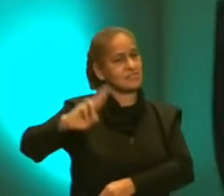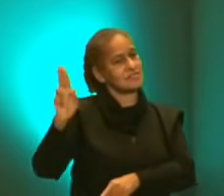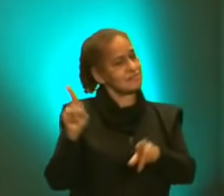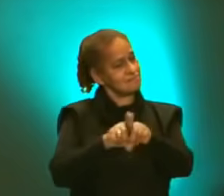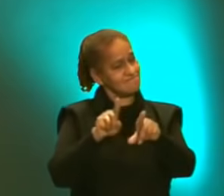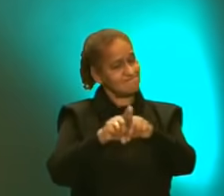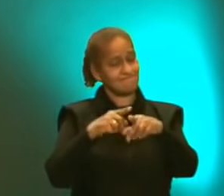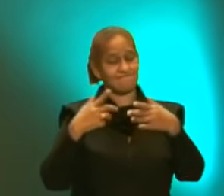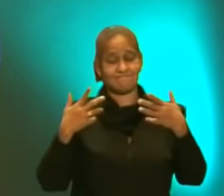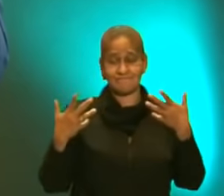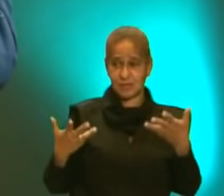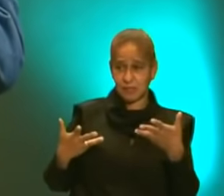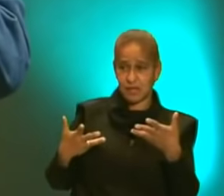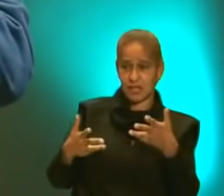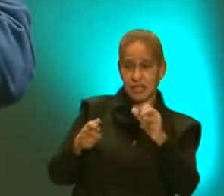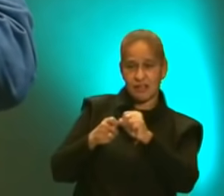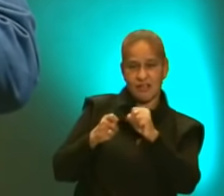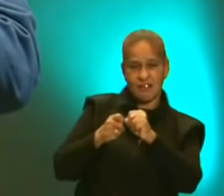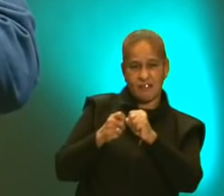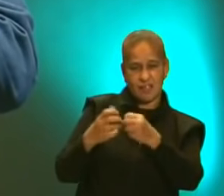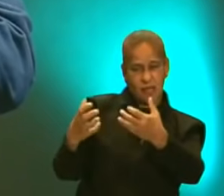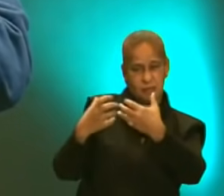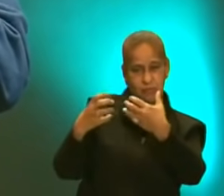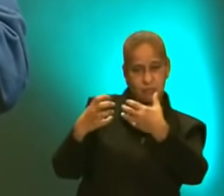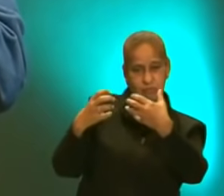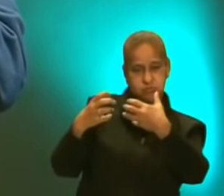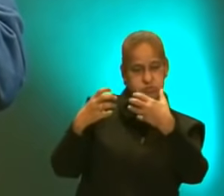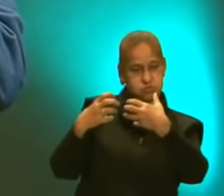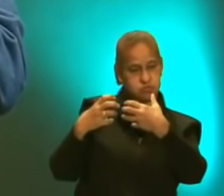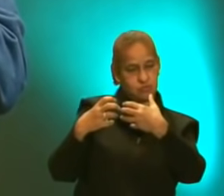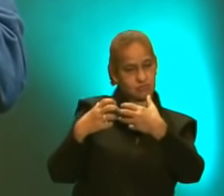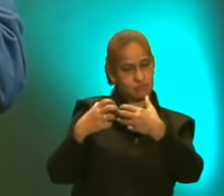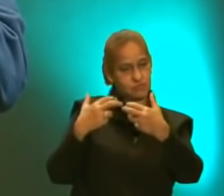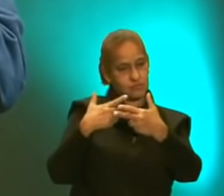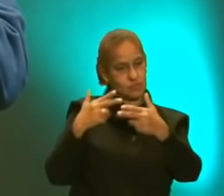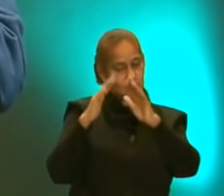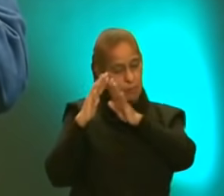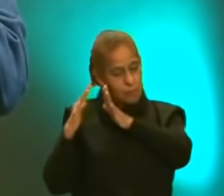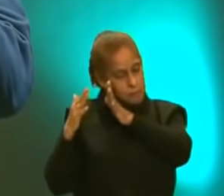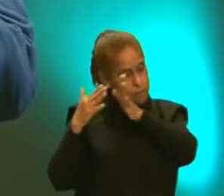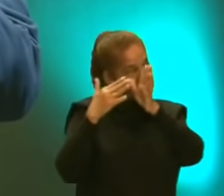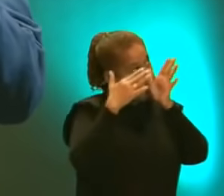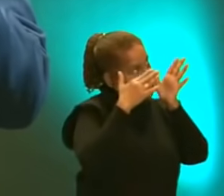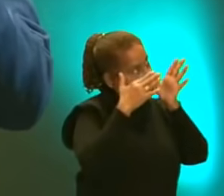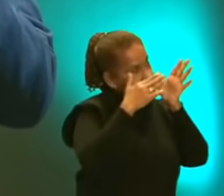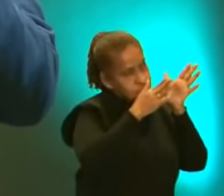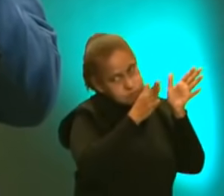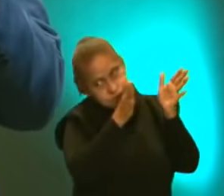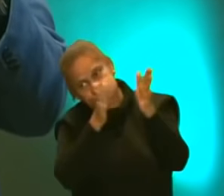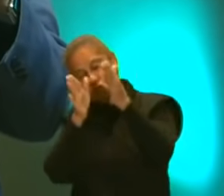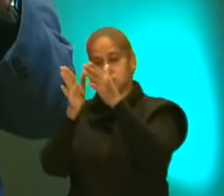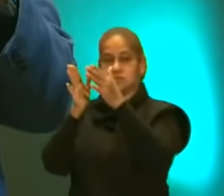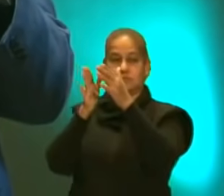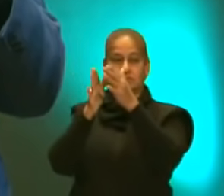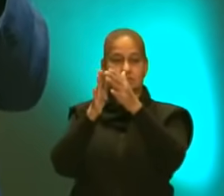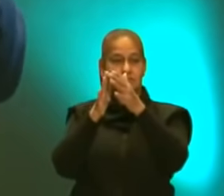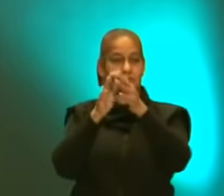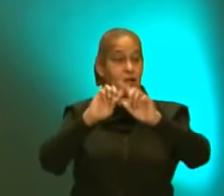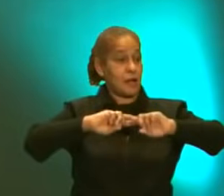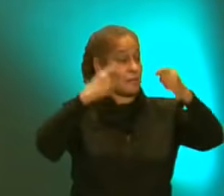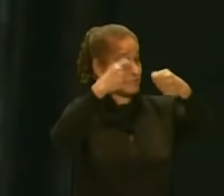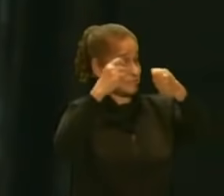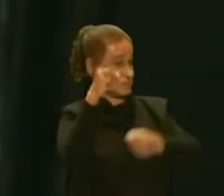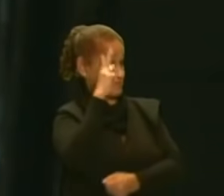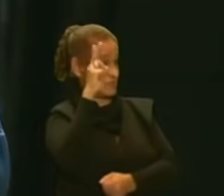torne em operações que nos desviam do foco. Jesus Cristo é o Senhor e ponto final, não